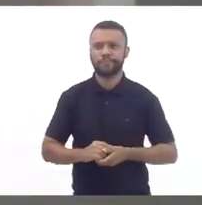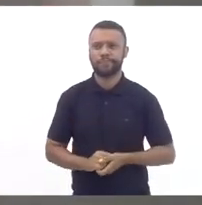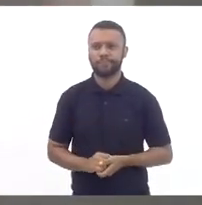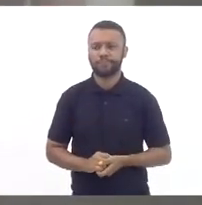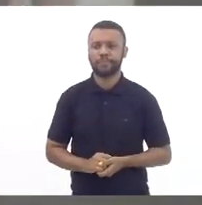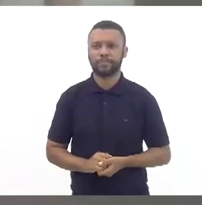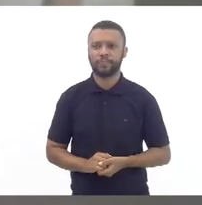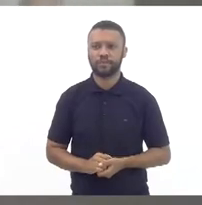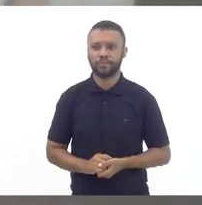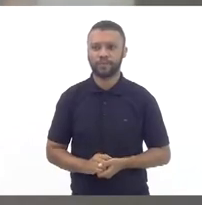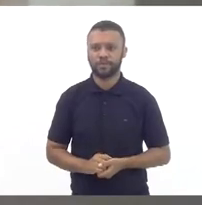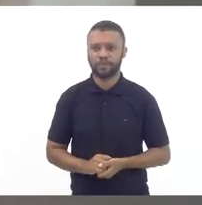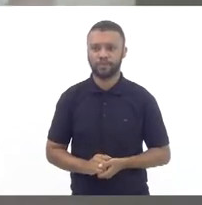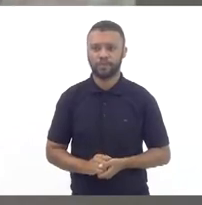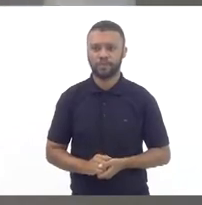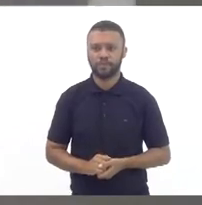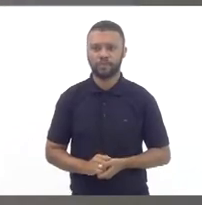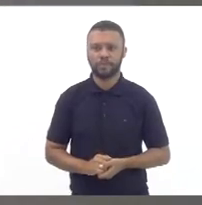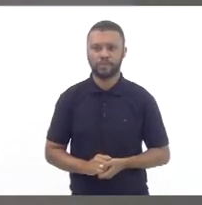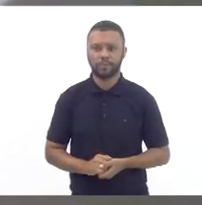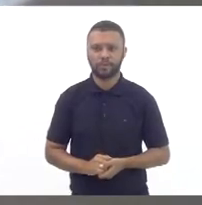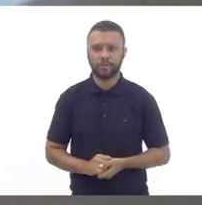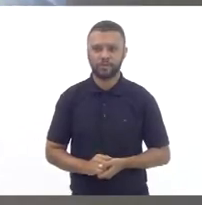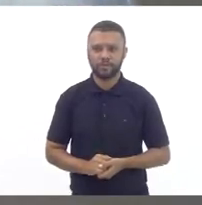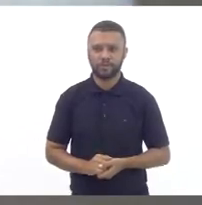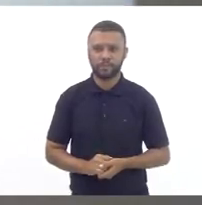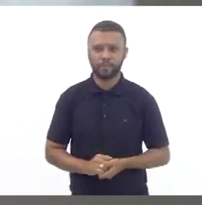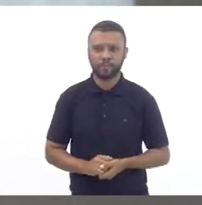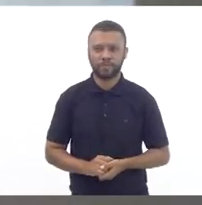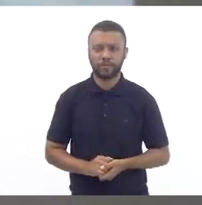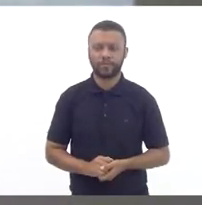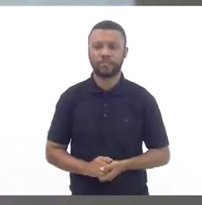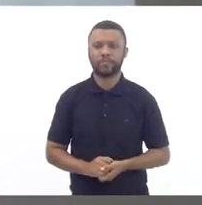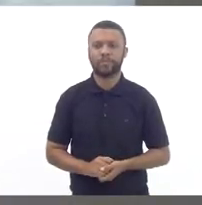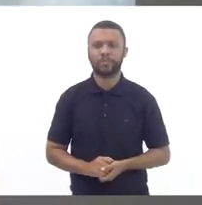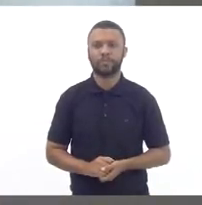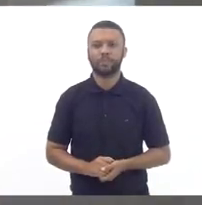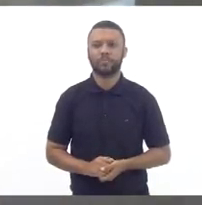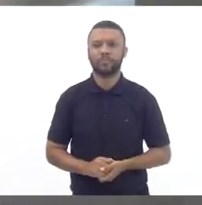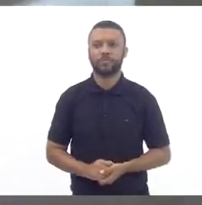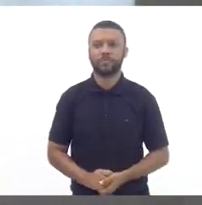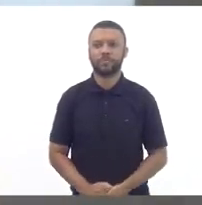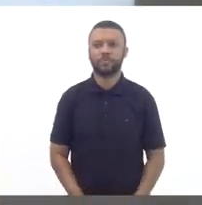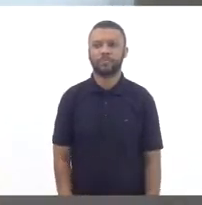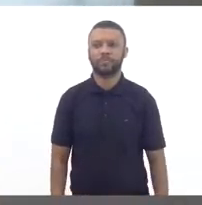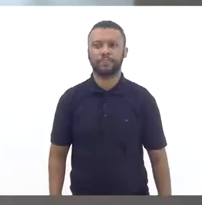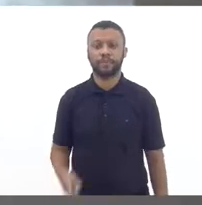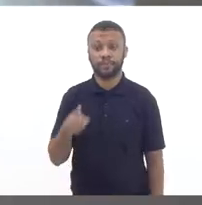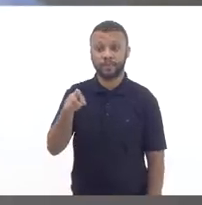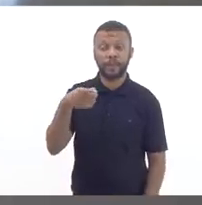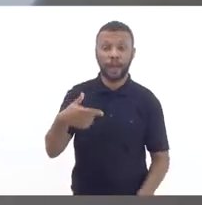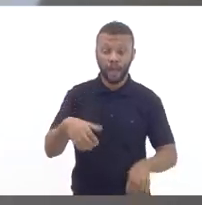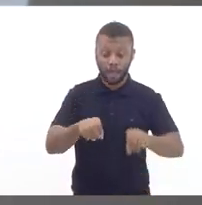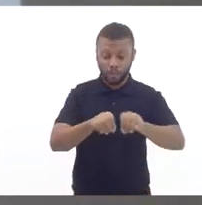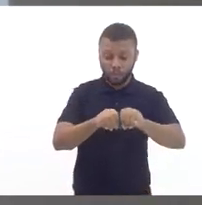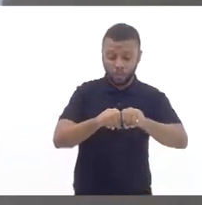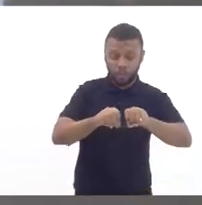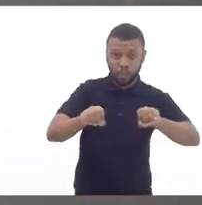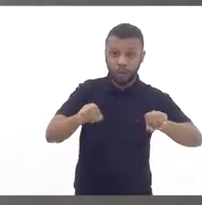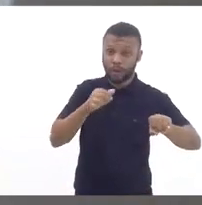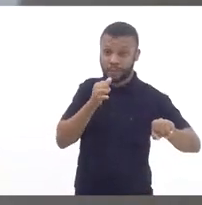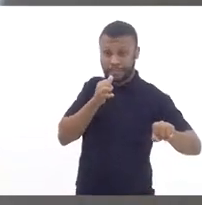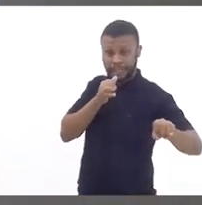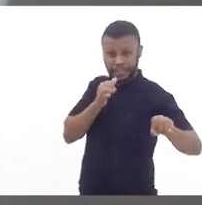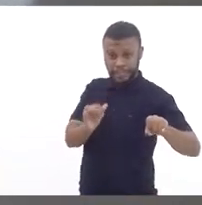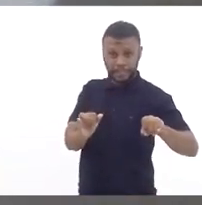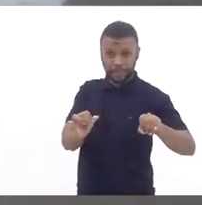acesso à estação. A estação, a parte de cima. Isso aqui é uma tubulação que passa de energia. Isso é perigoso, os pau, tá vendo? É